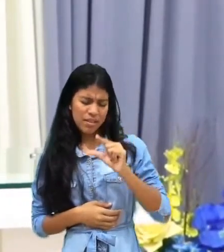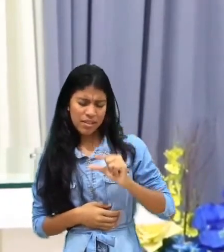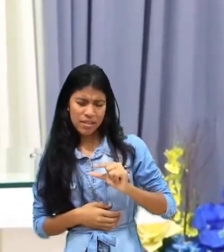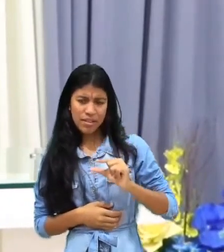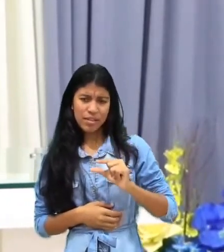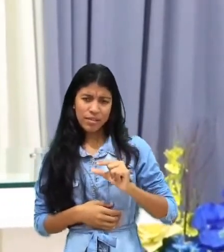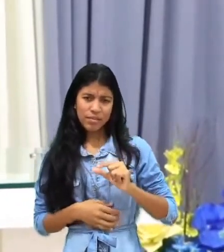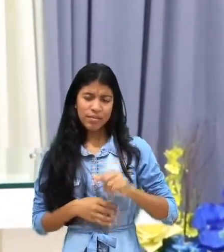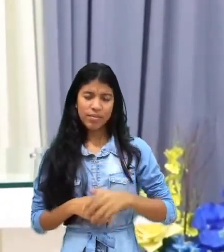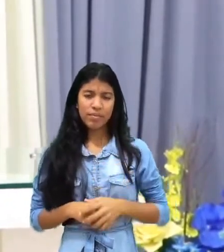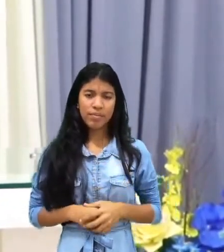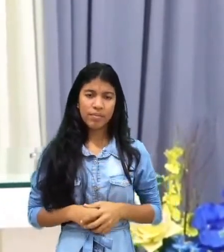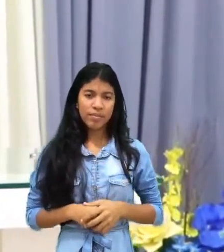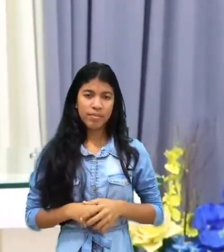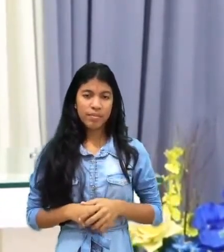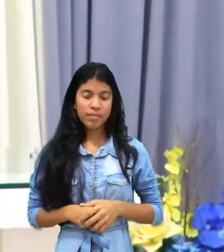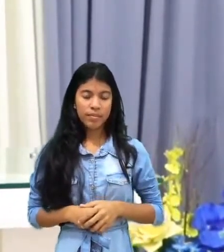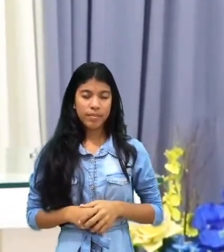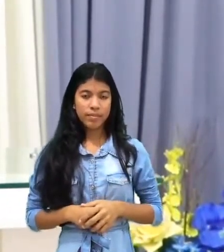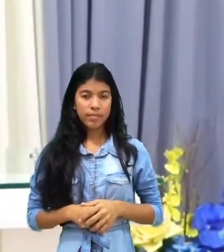nada. Não.